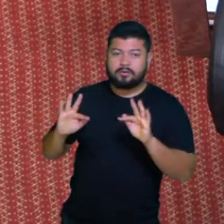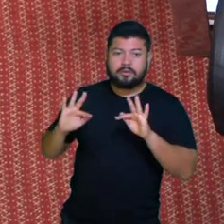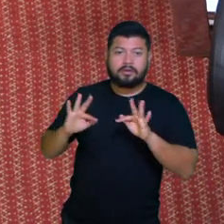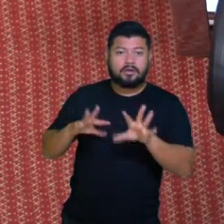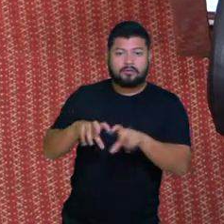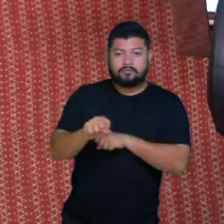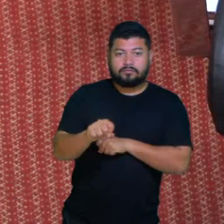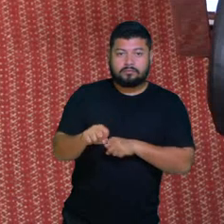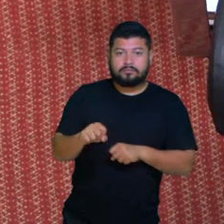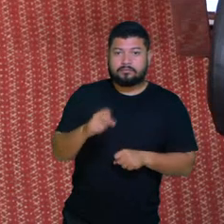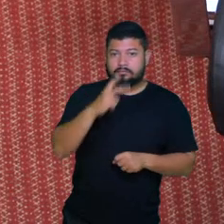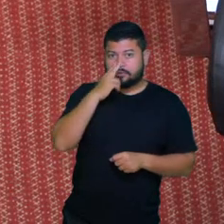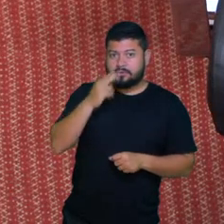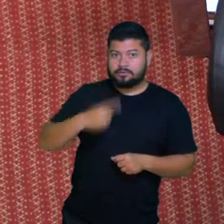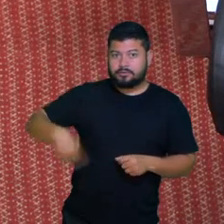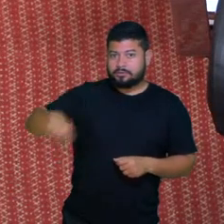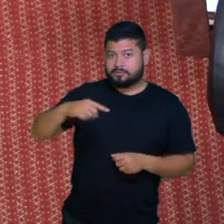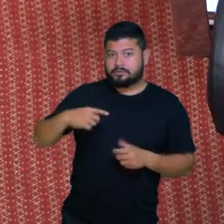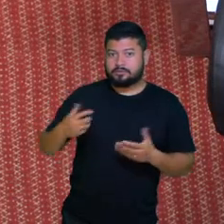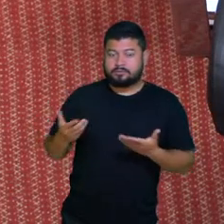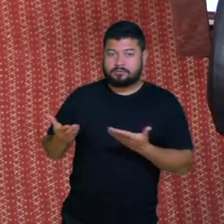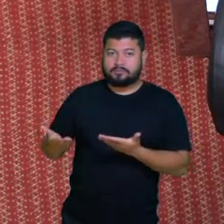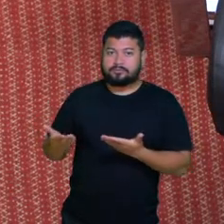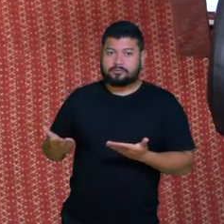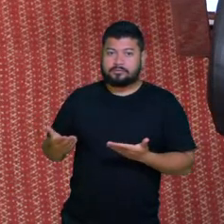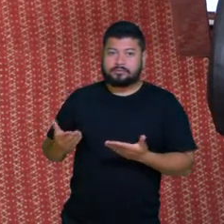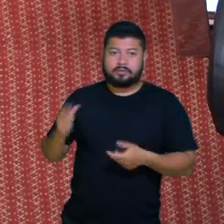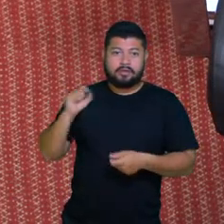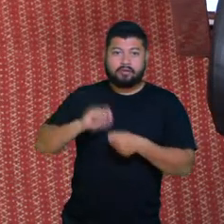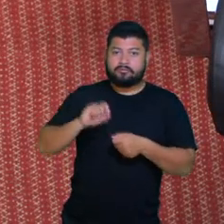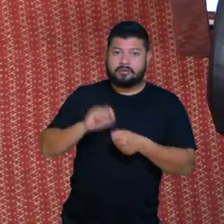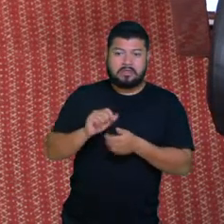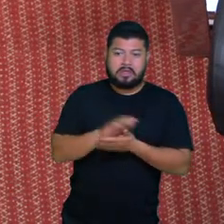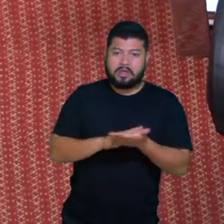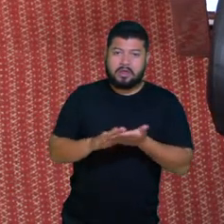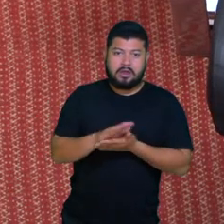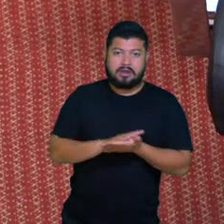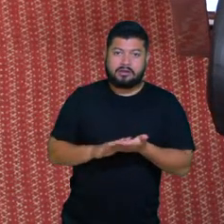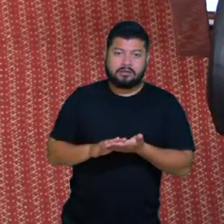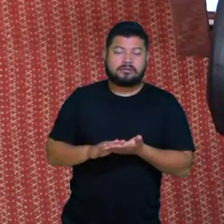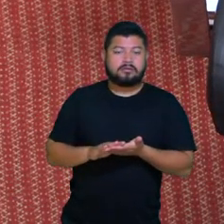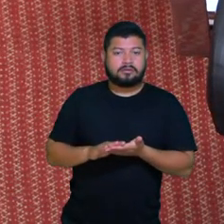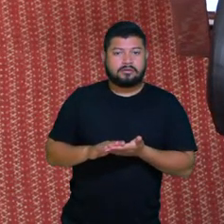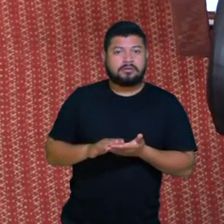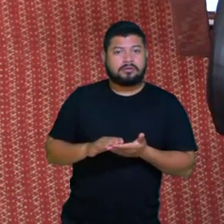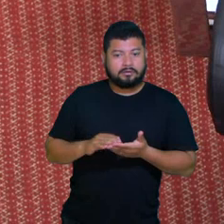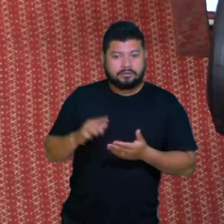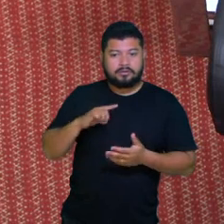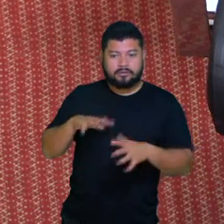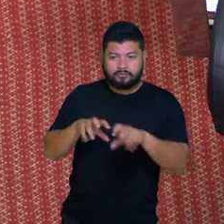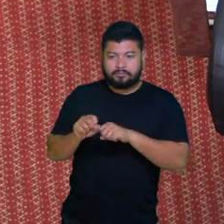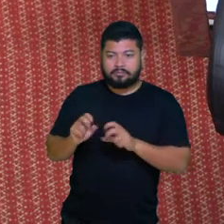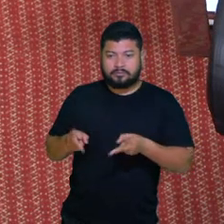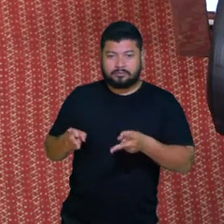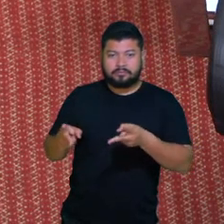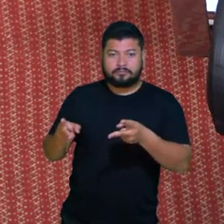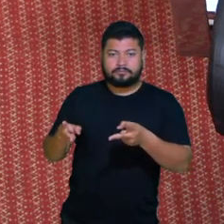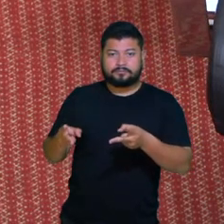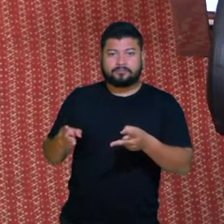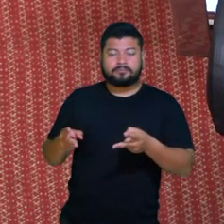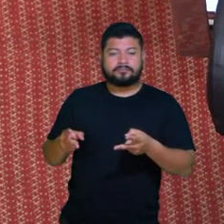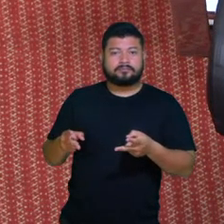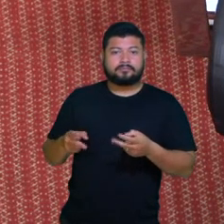isso dá a impressão de que a não está sendo feito né as formações continuadas tá então tem que